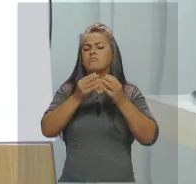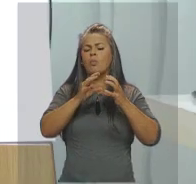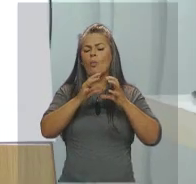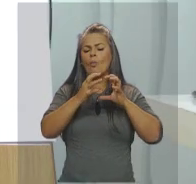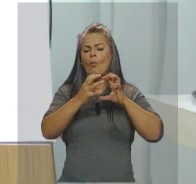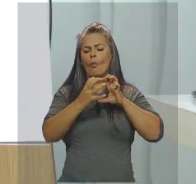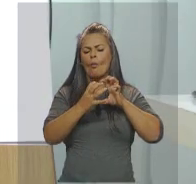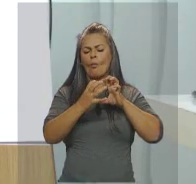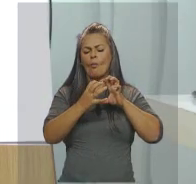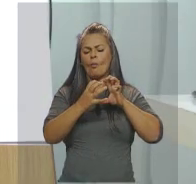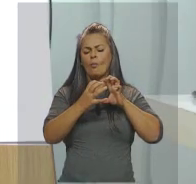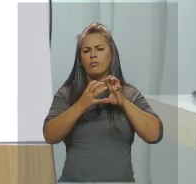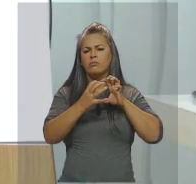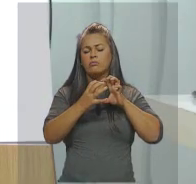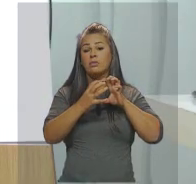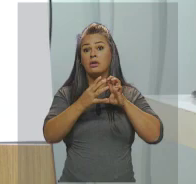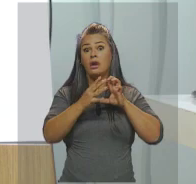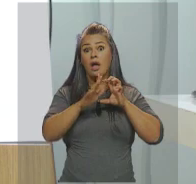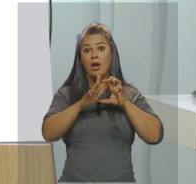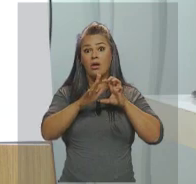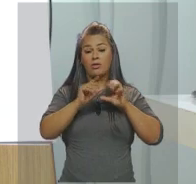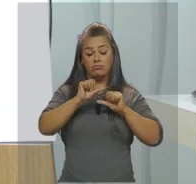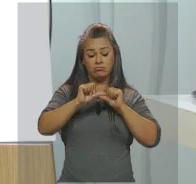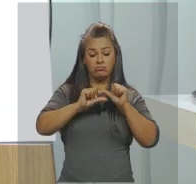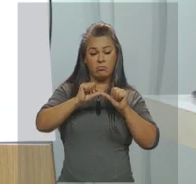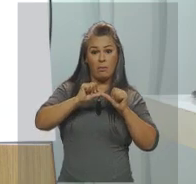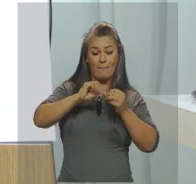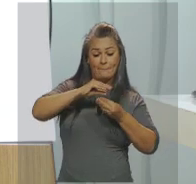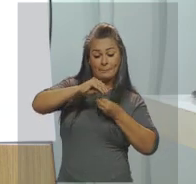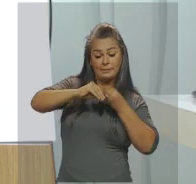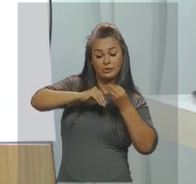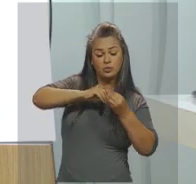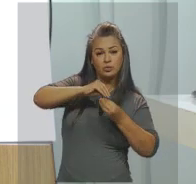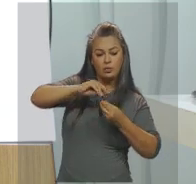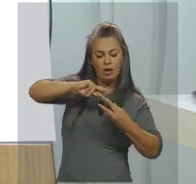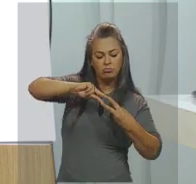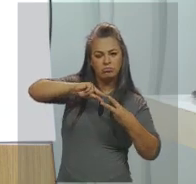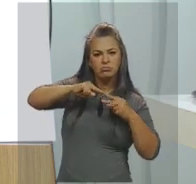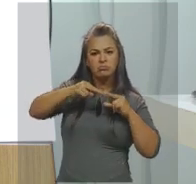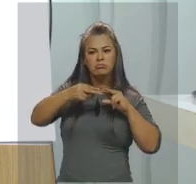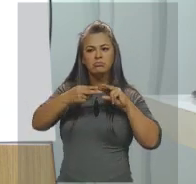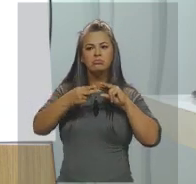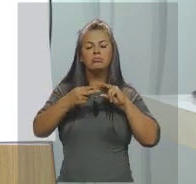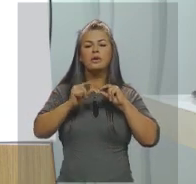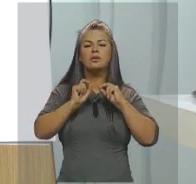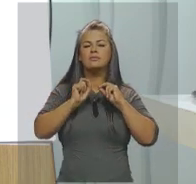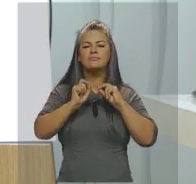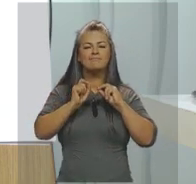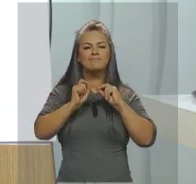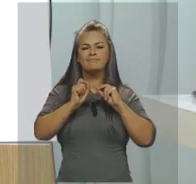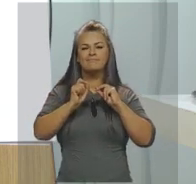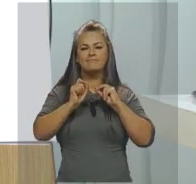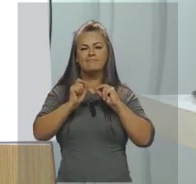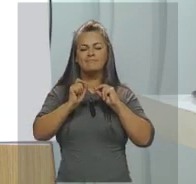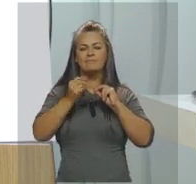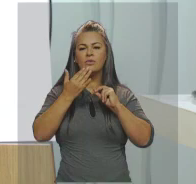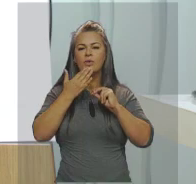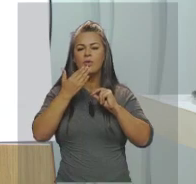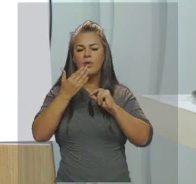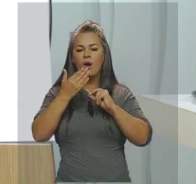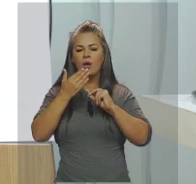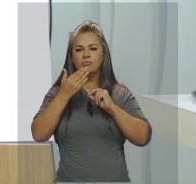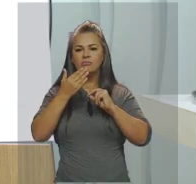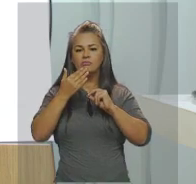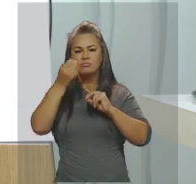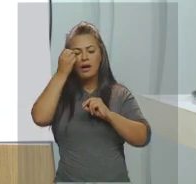esféricas, cruzei, então, essas 2 abóboras esféricas e a linhagem resultante vão ser 100% de abóboras